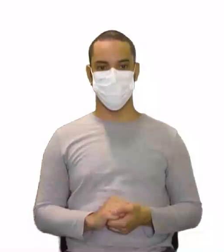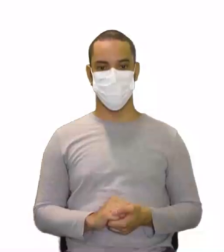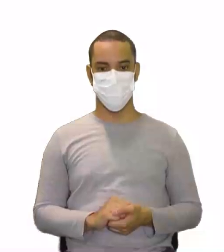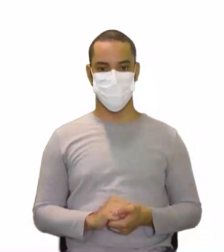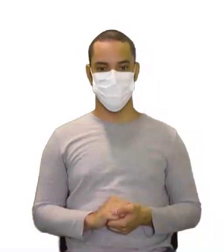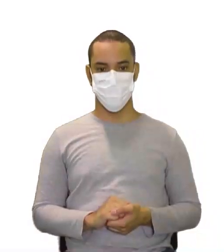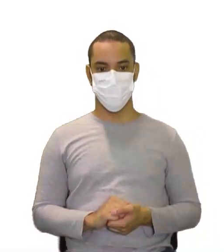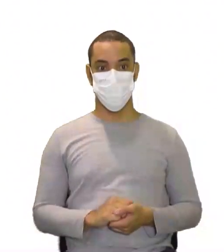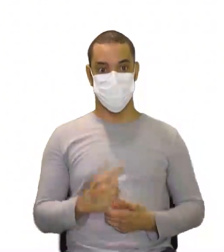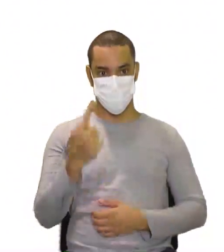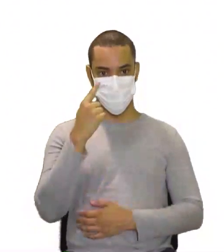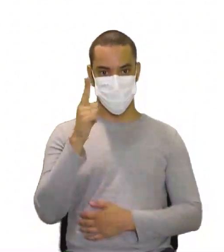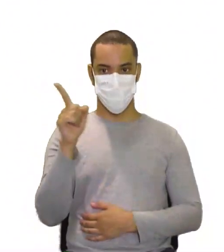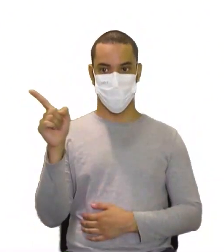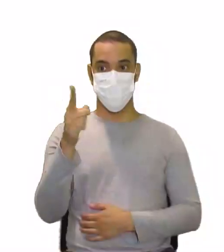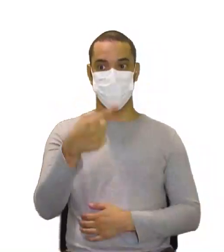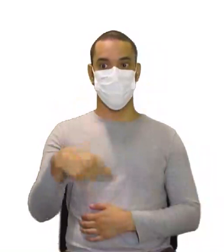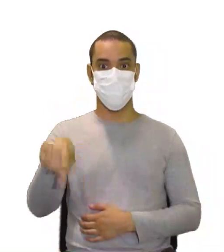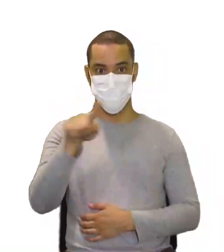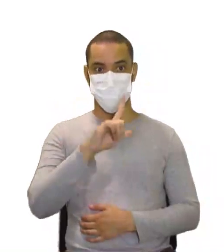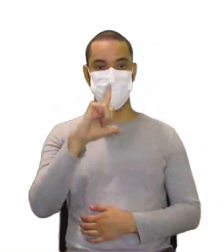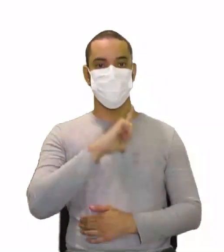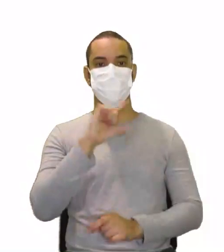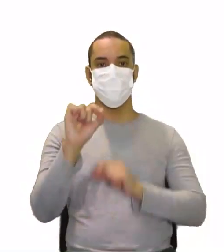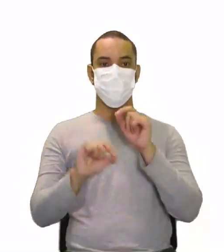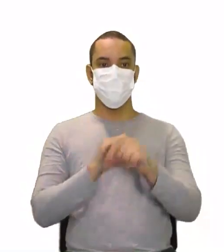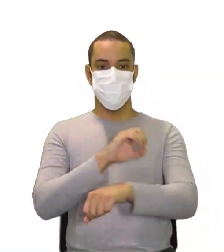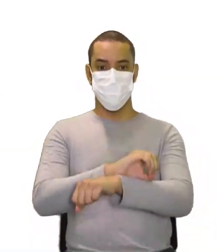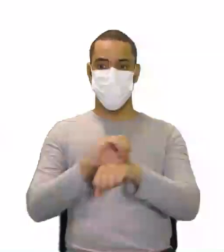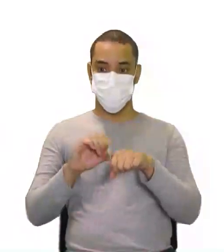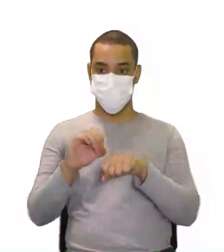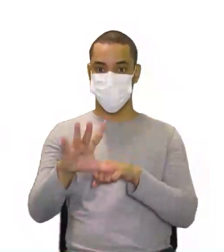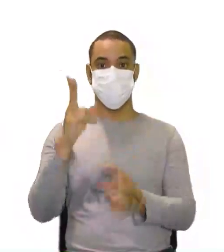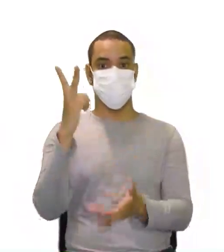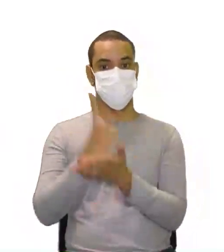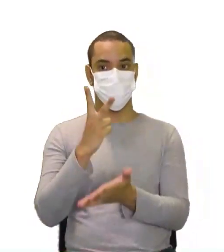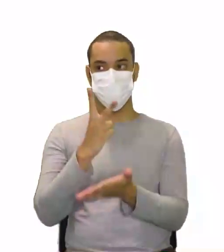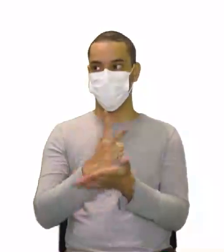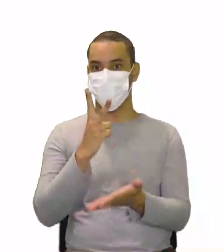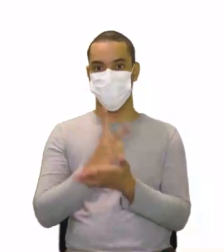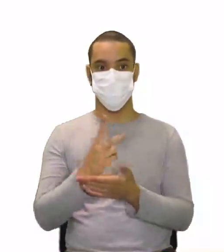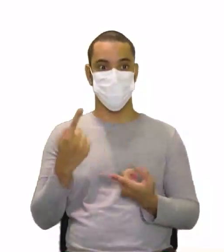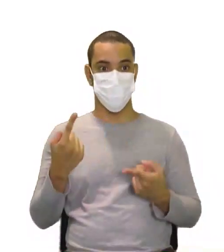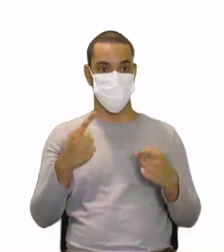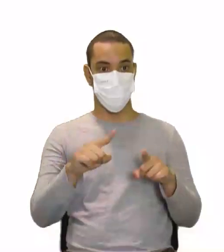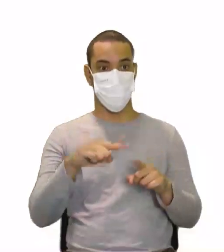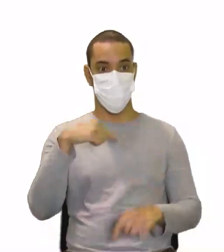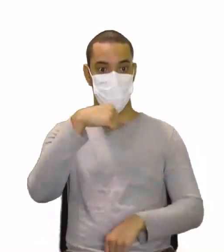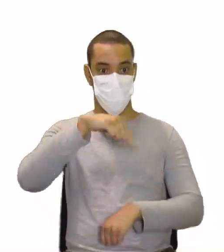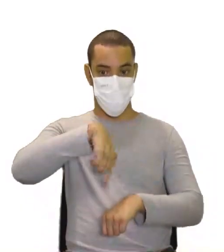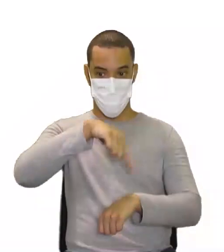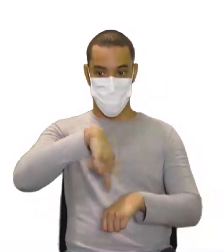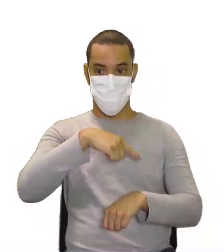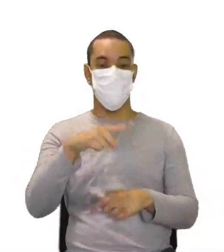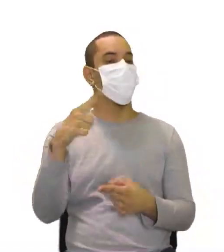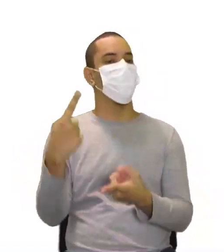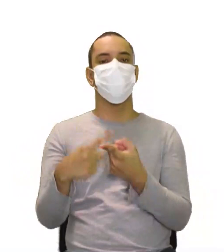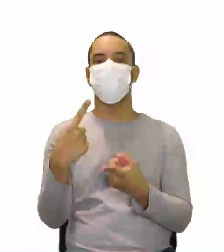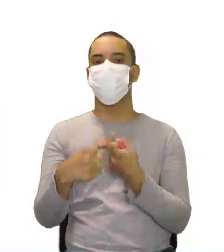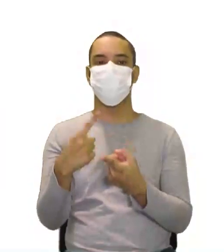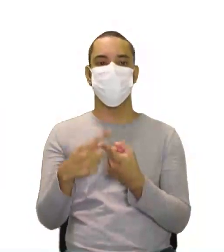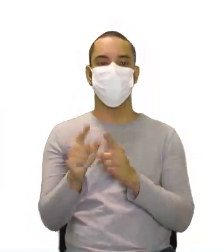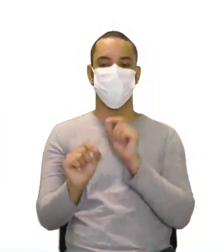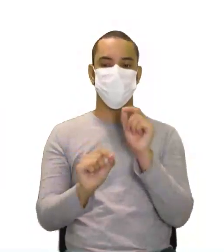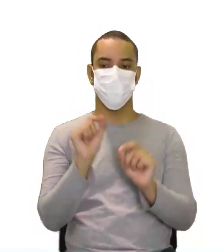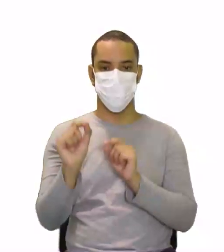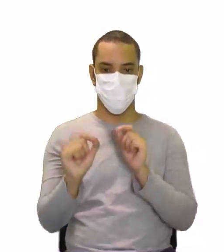37. Então, olha aí, você vai ter uma corrente no sentido anti-horário. Porque vai